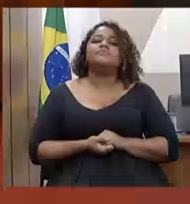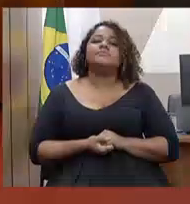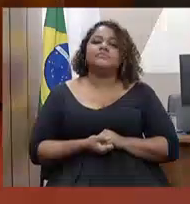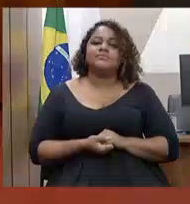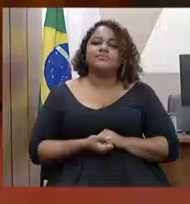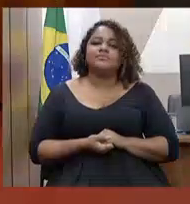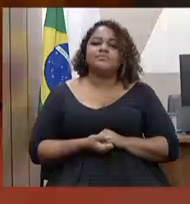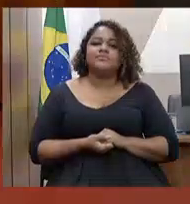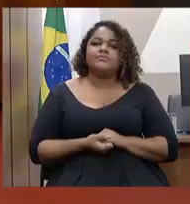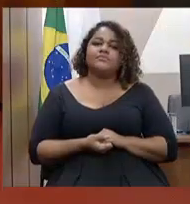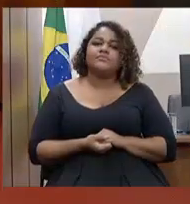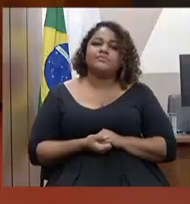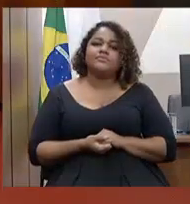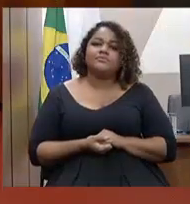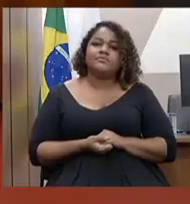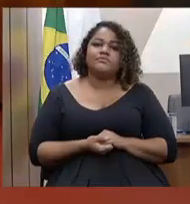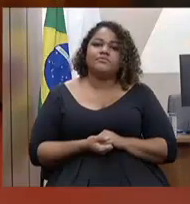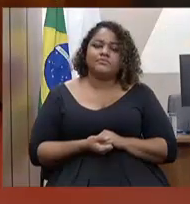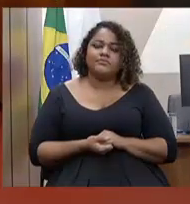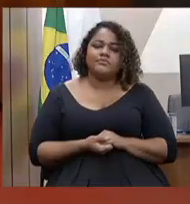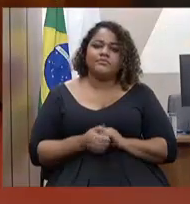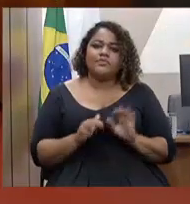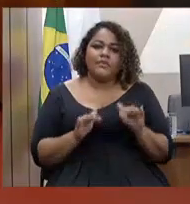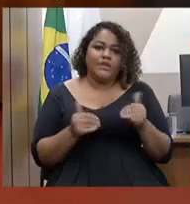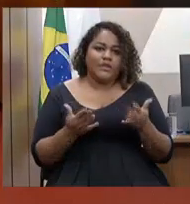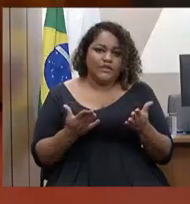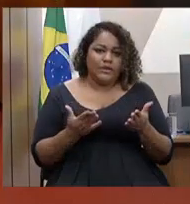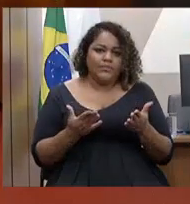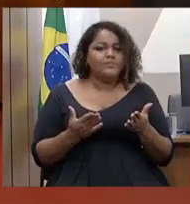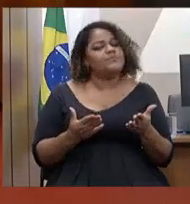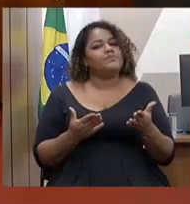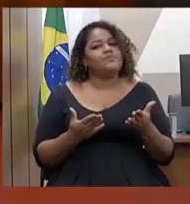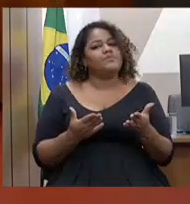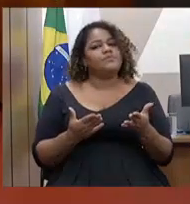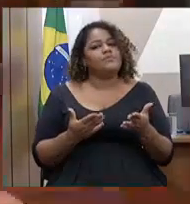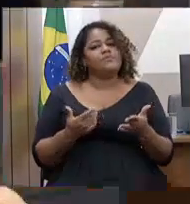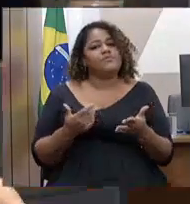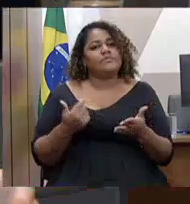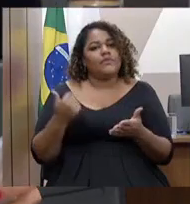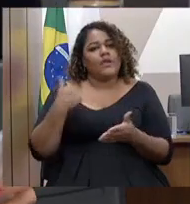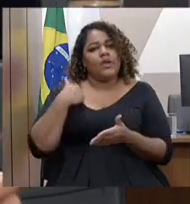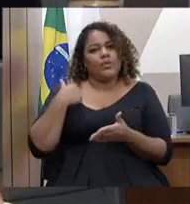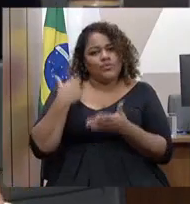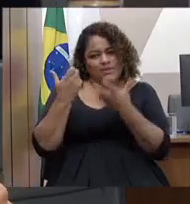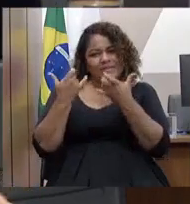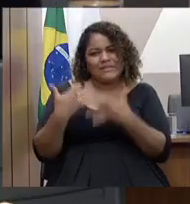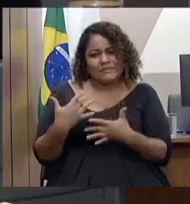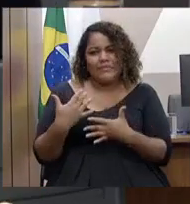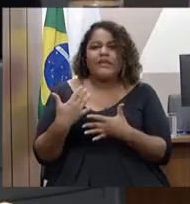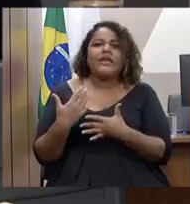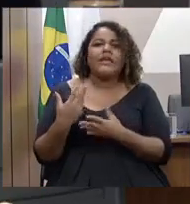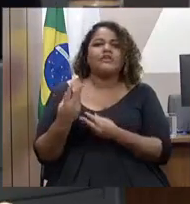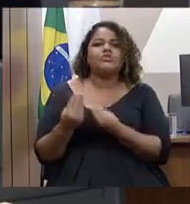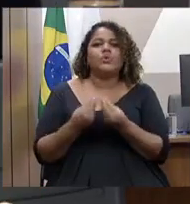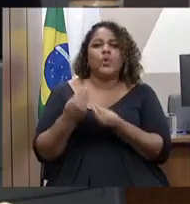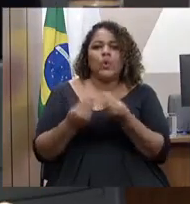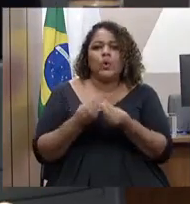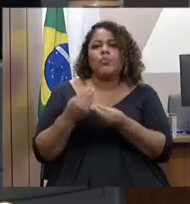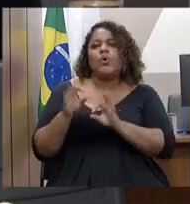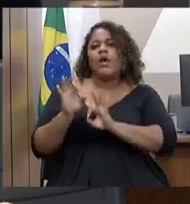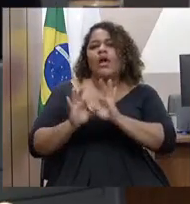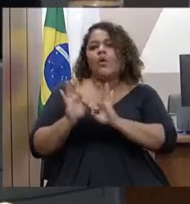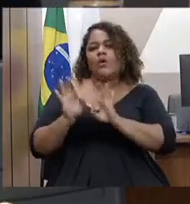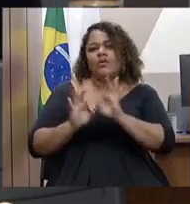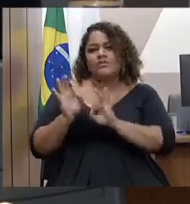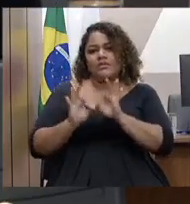então eu vou entrar aqui em fazer uma abordagem também sobre a questão da organização do trabalho que o